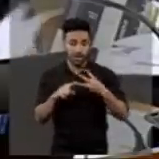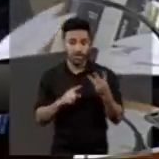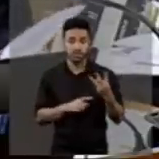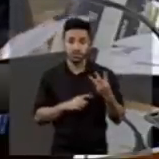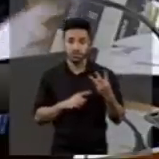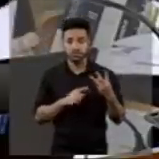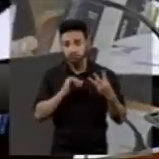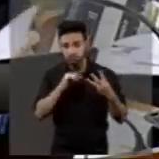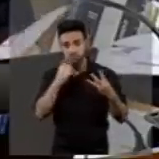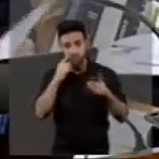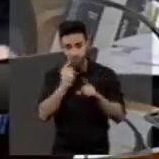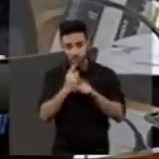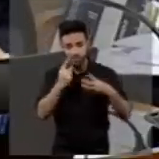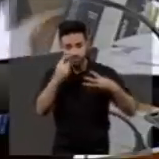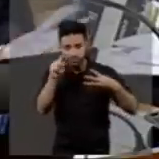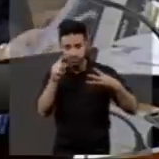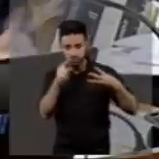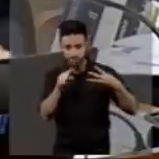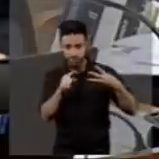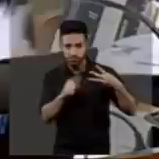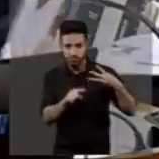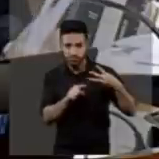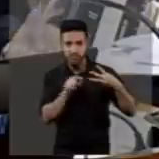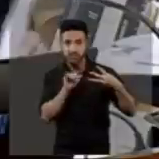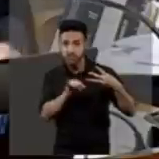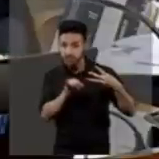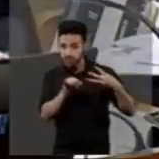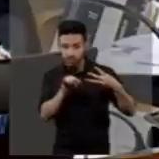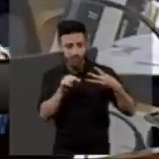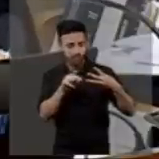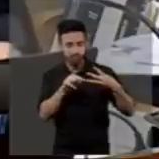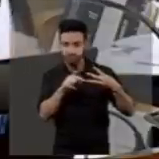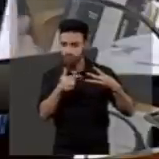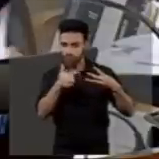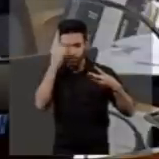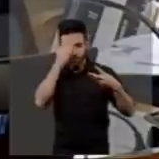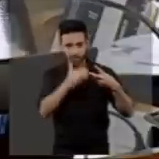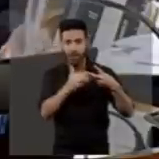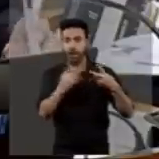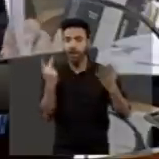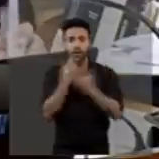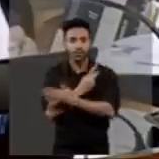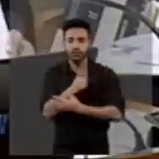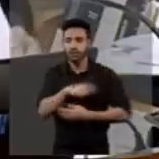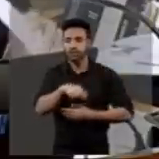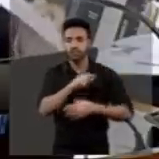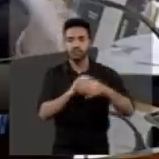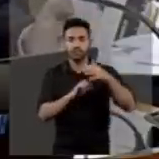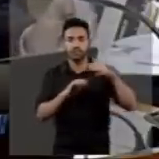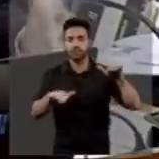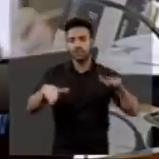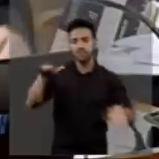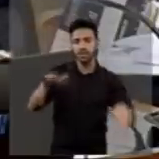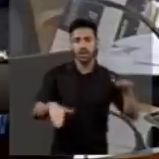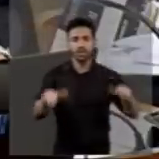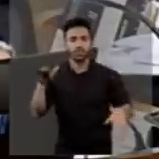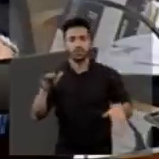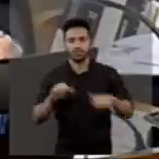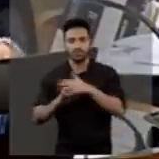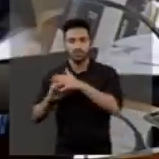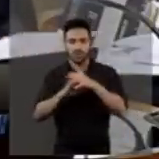se verificou, levam ao desequilíbrio do mercado. Basta ver, e a Procuradoria da